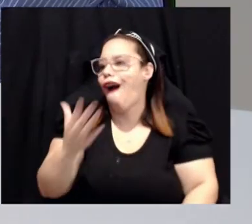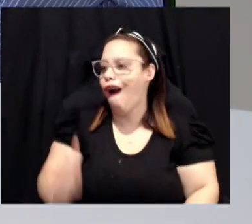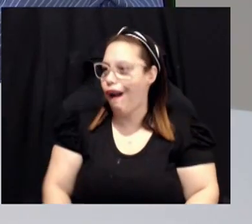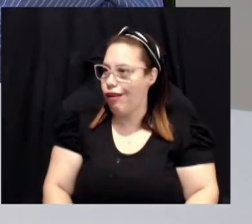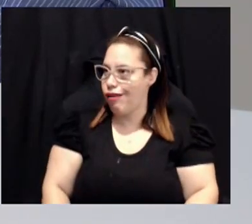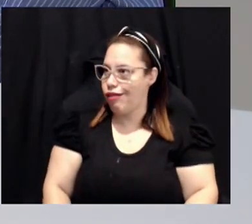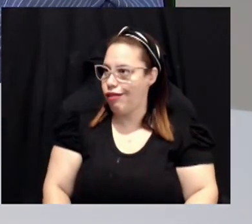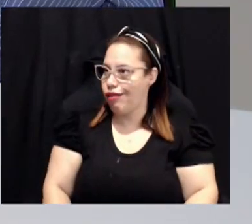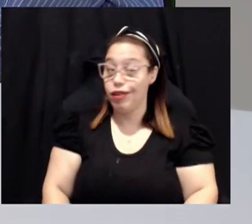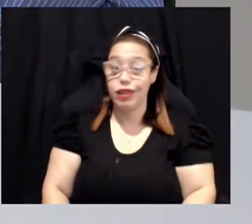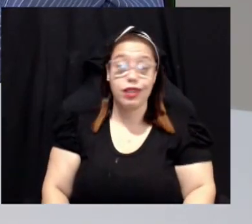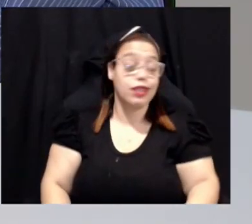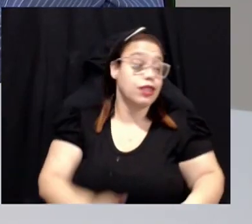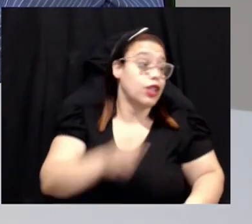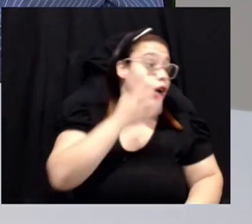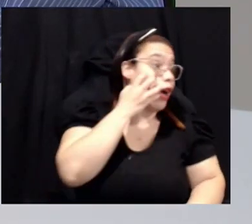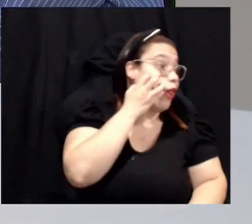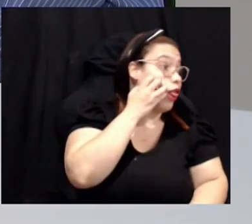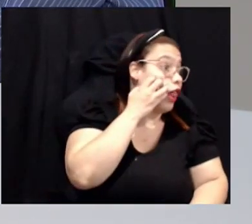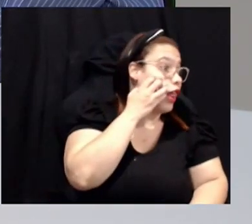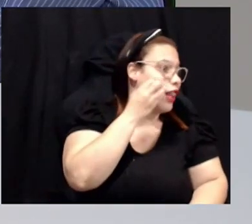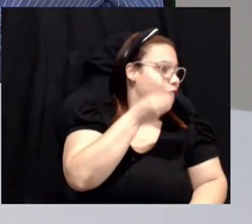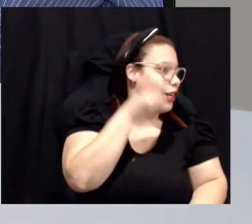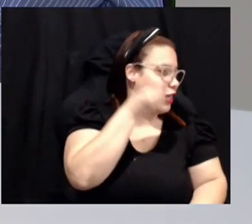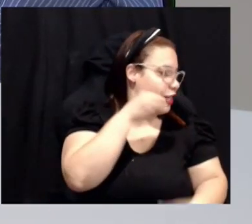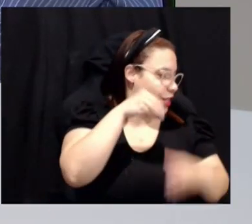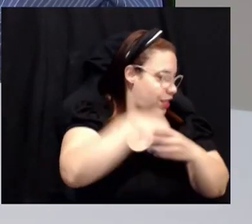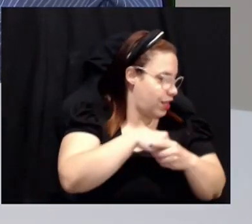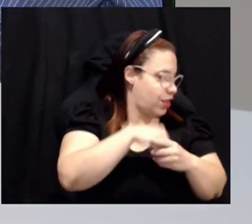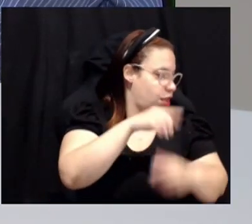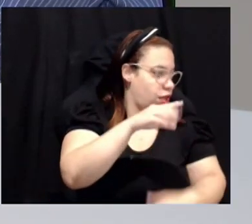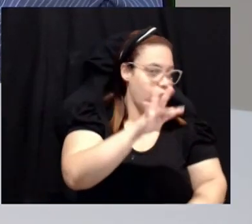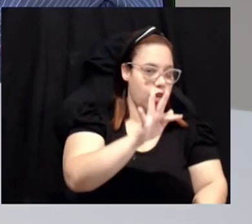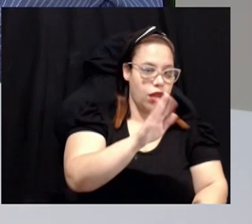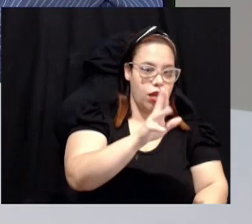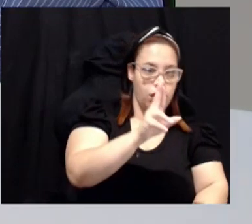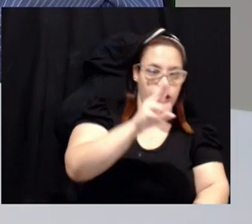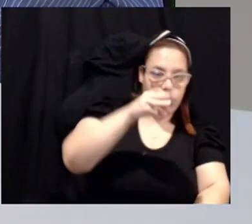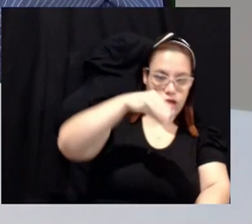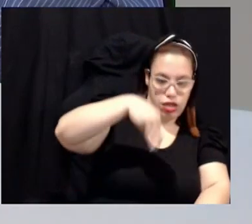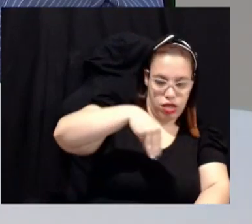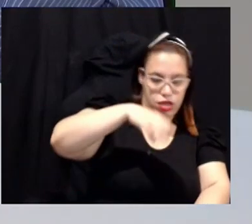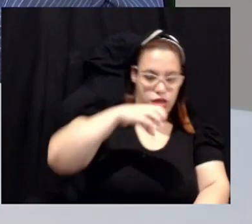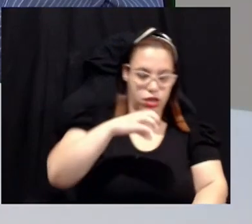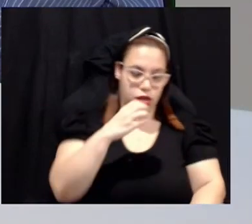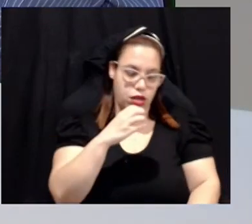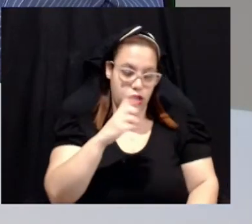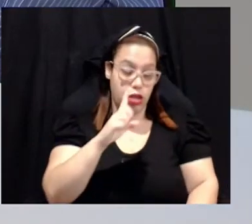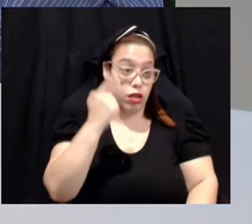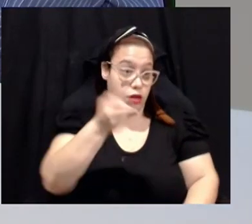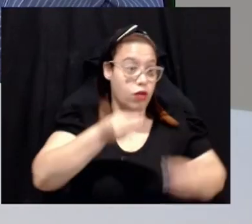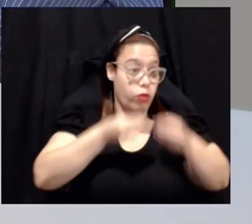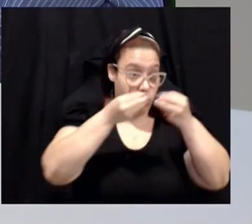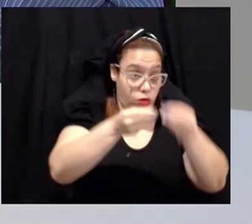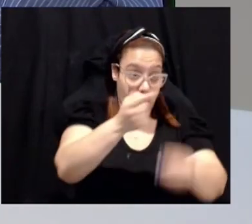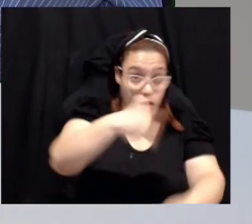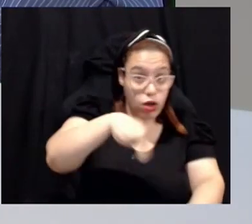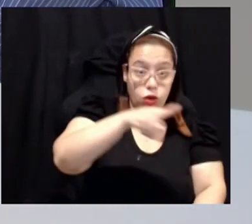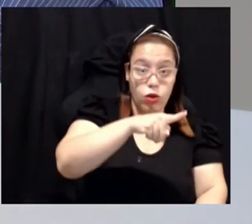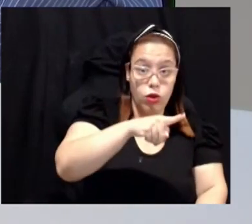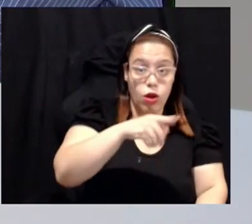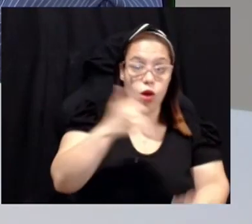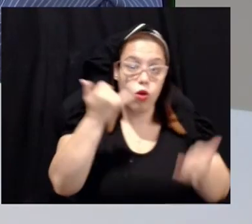André, eu tenho experiências dentro da FUMEC e depois eu posso até disponibilizar alguns depoimentos,